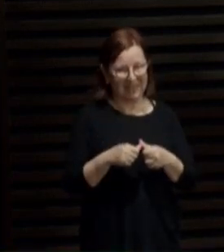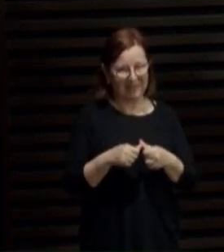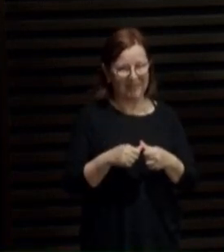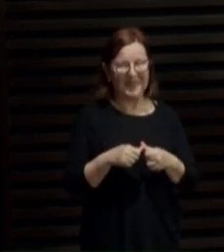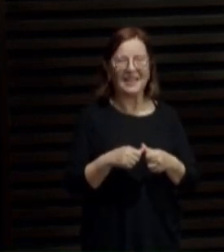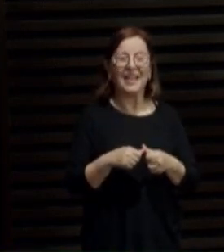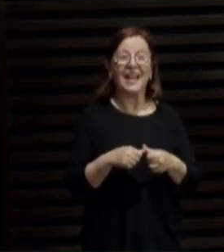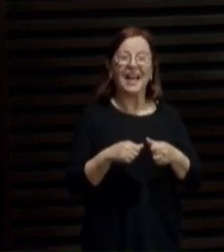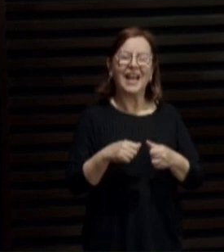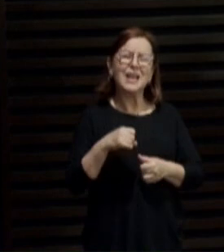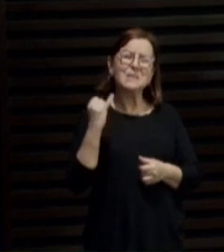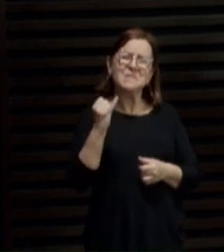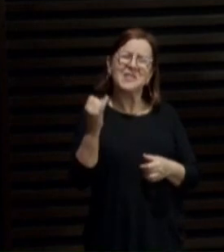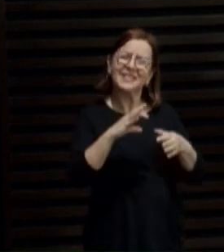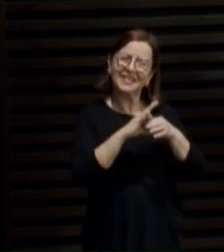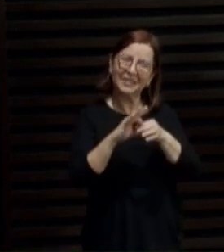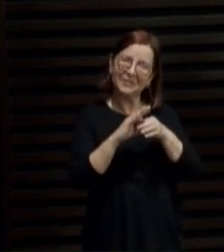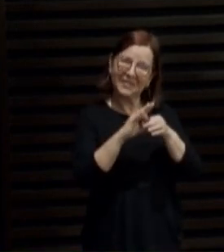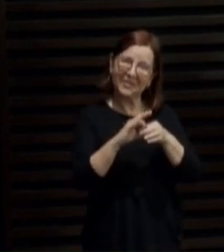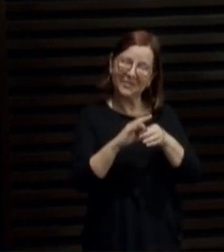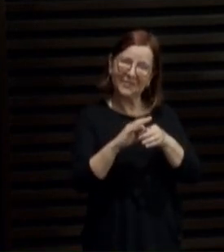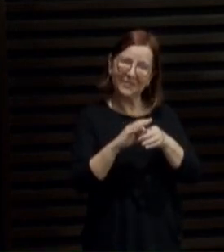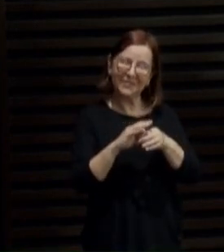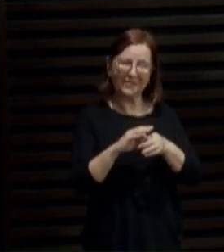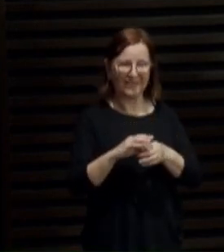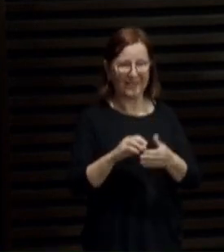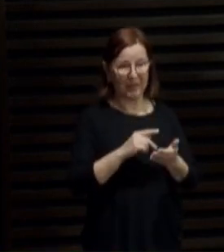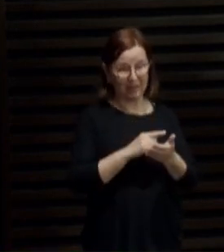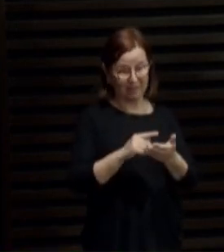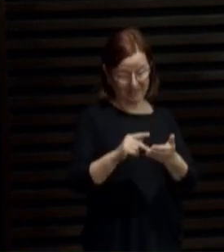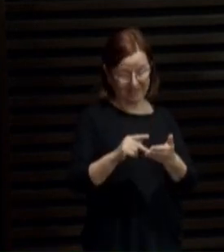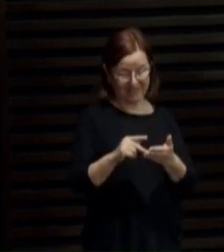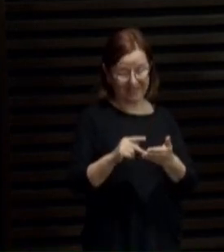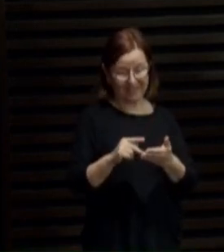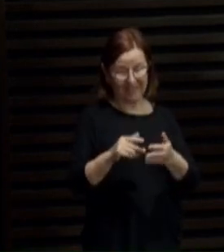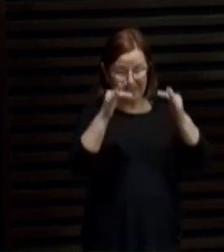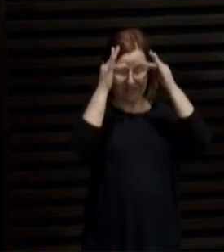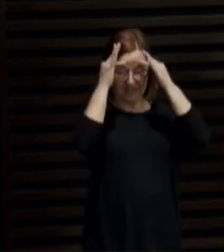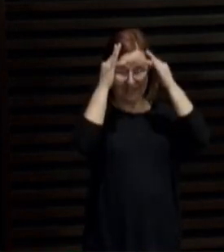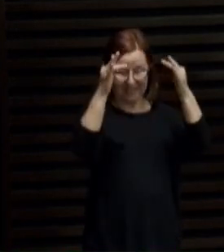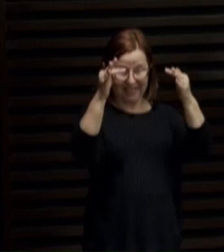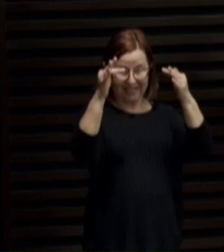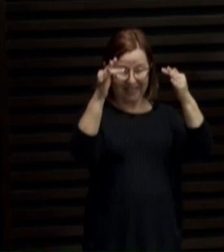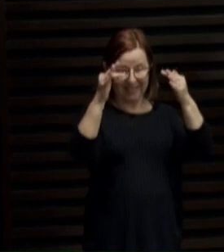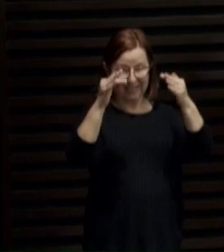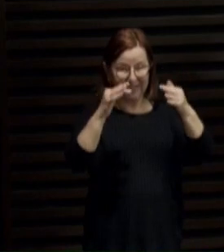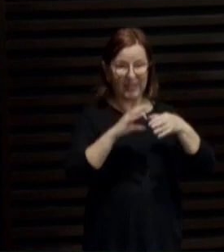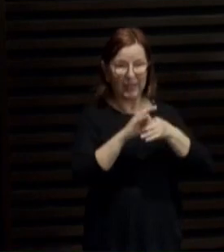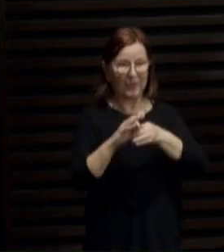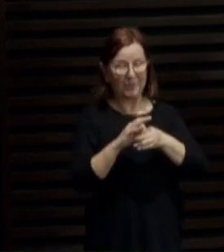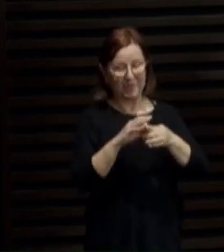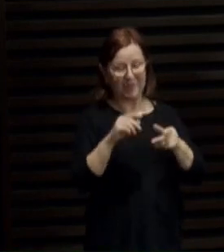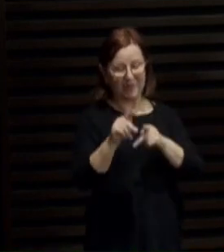comunhão. A pureza moral, a fidelidade teológica e a comunhão dos santos são